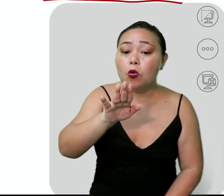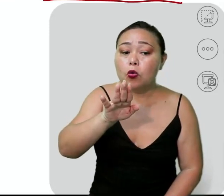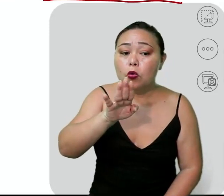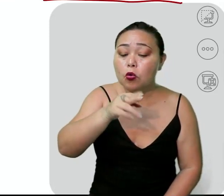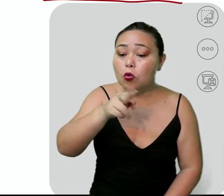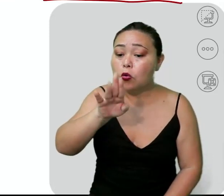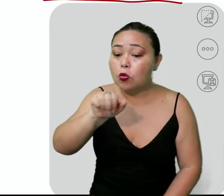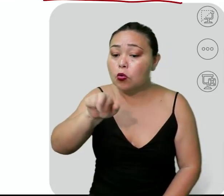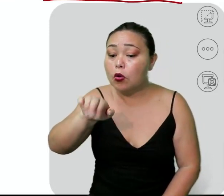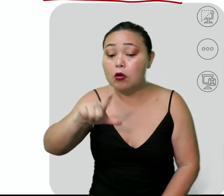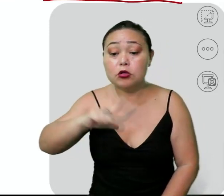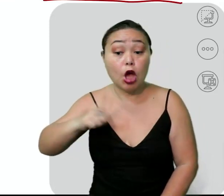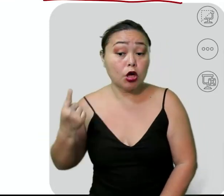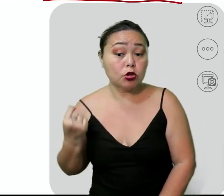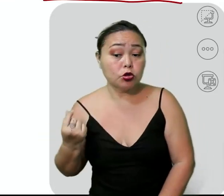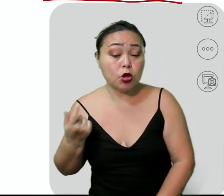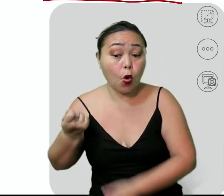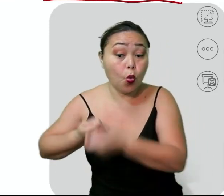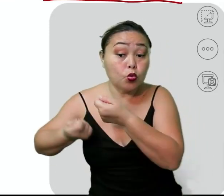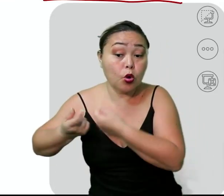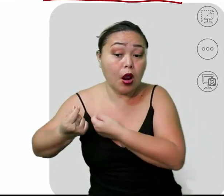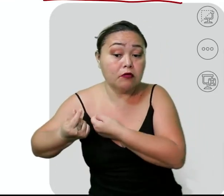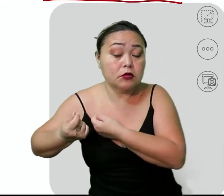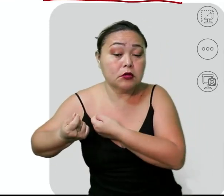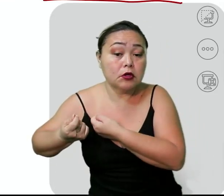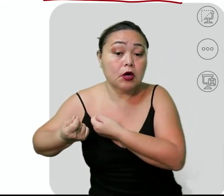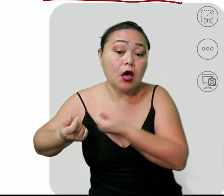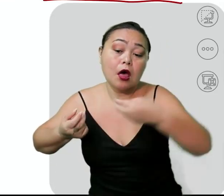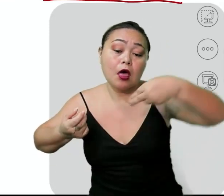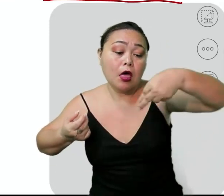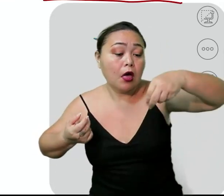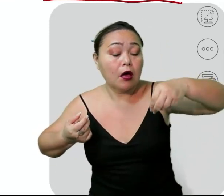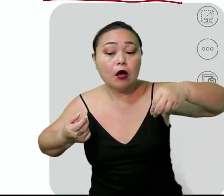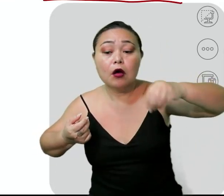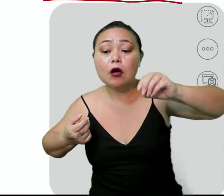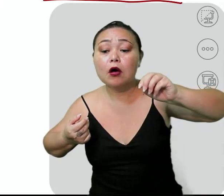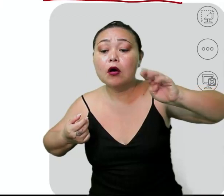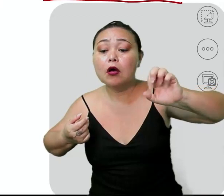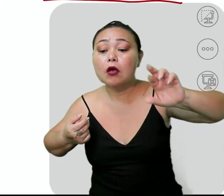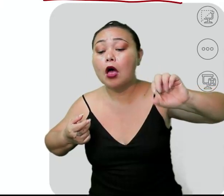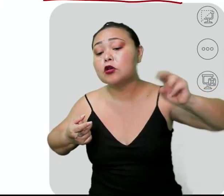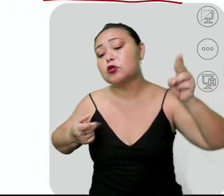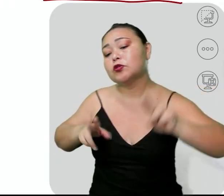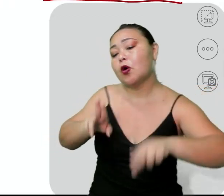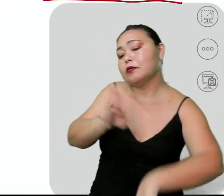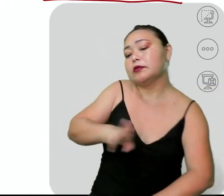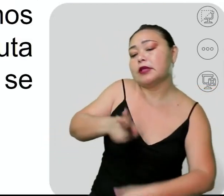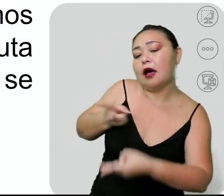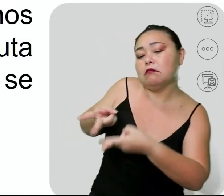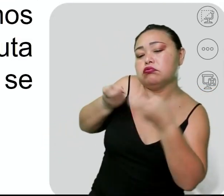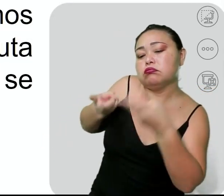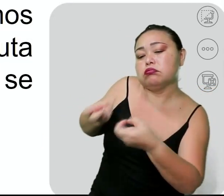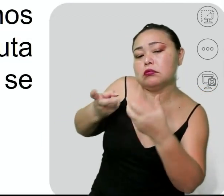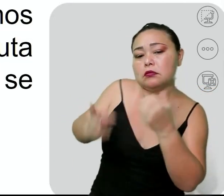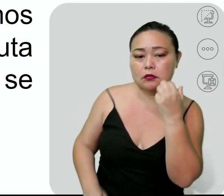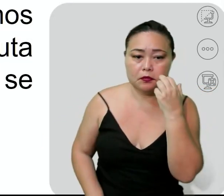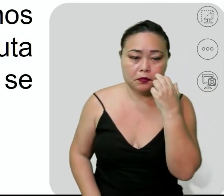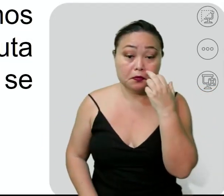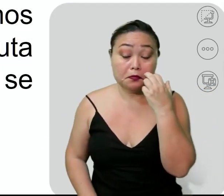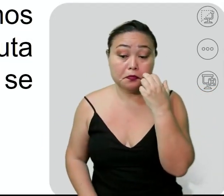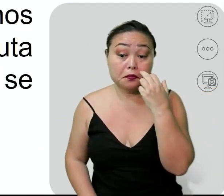dinheiro, controlava a economia. E a nobreza era só usufruir de tudo isso.